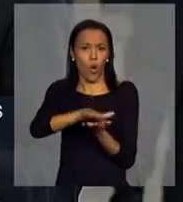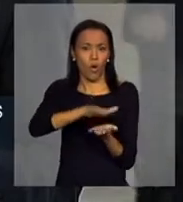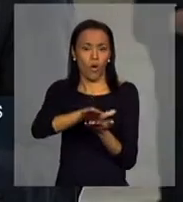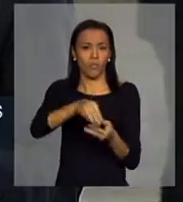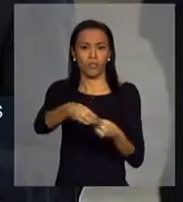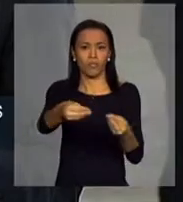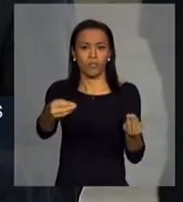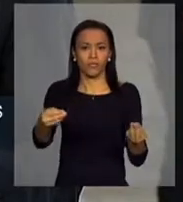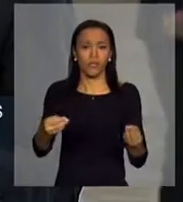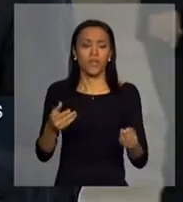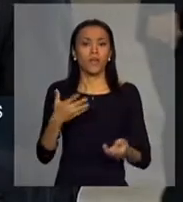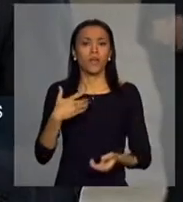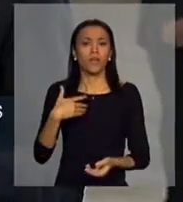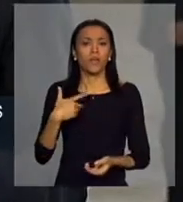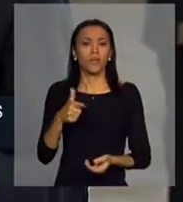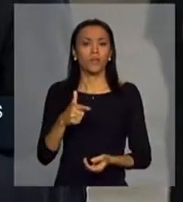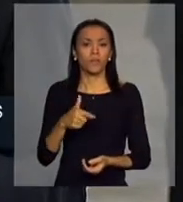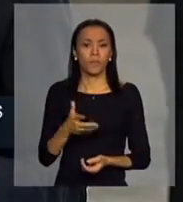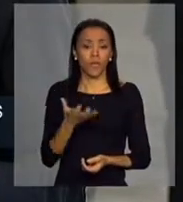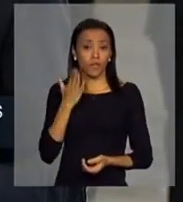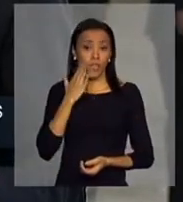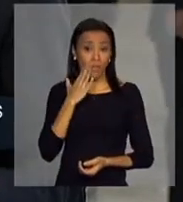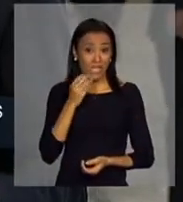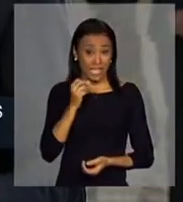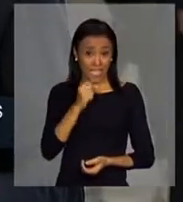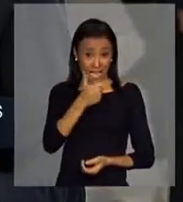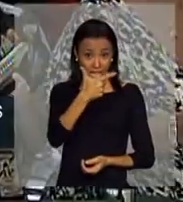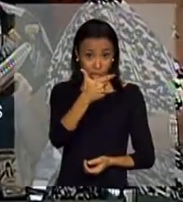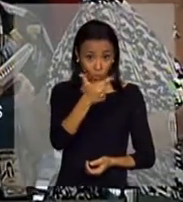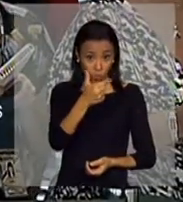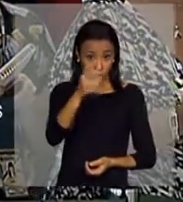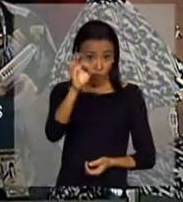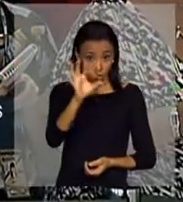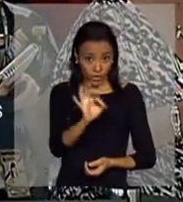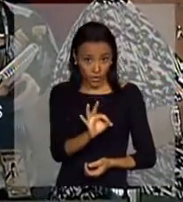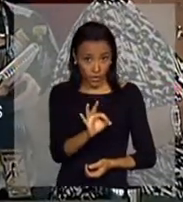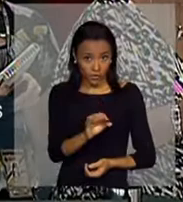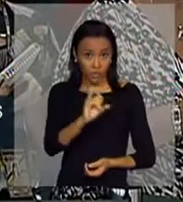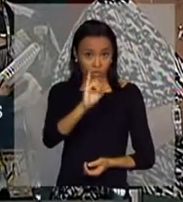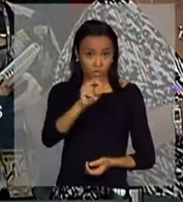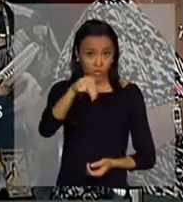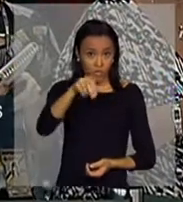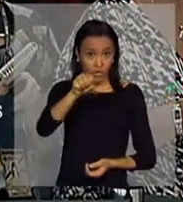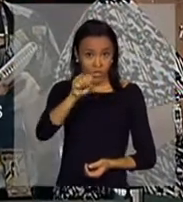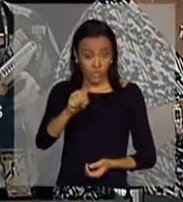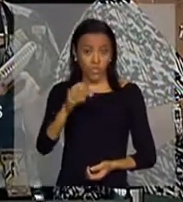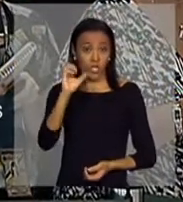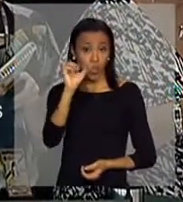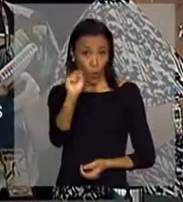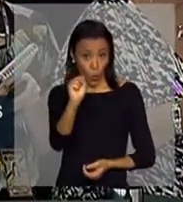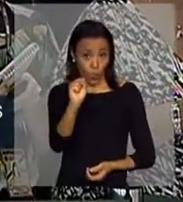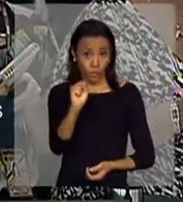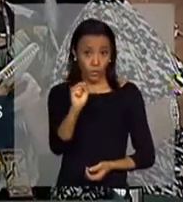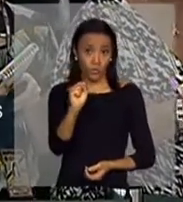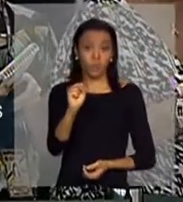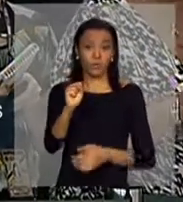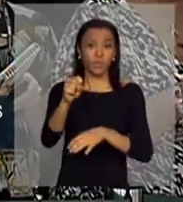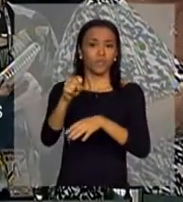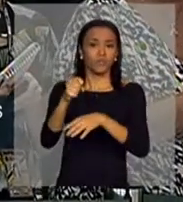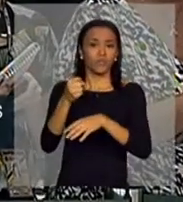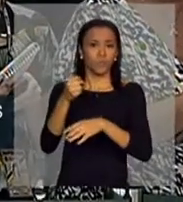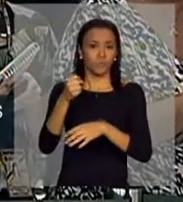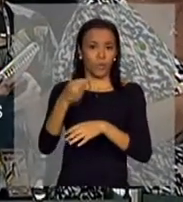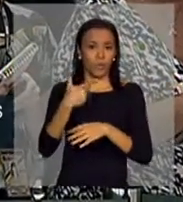de INSS. Eu quero saber se são 12% de INSS para o empregador e os 8% do empregado, permanece